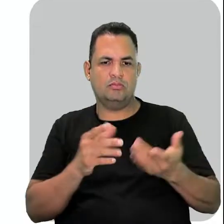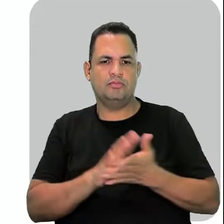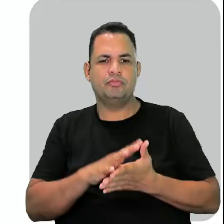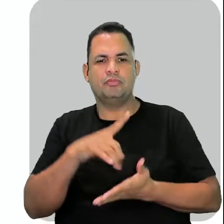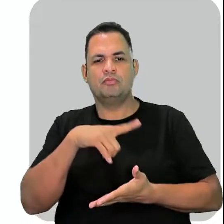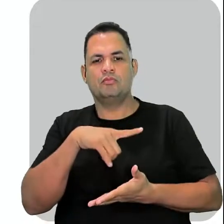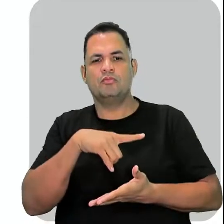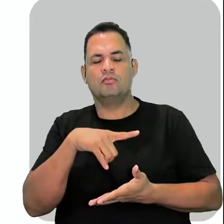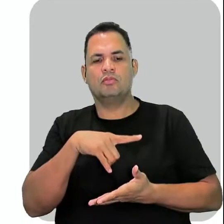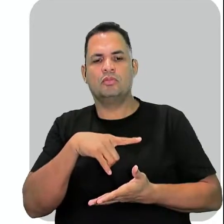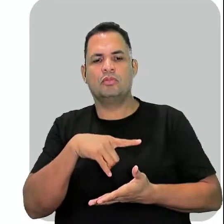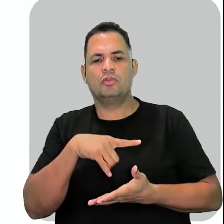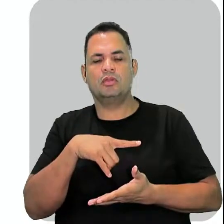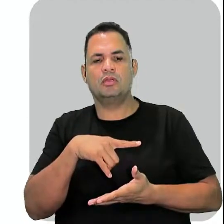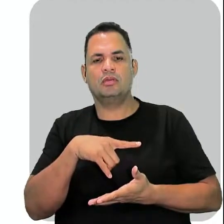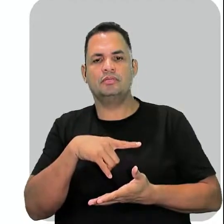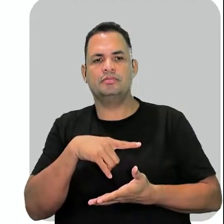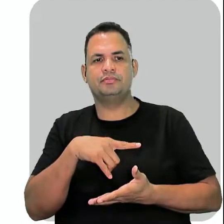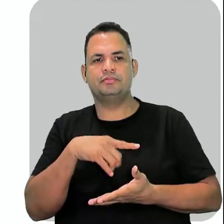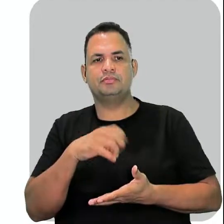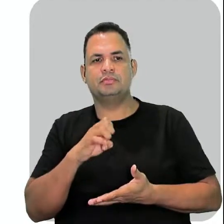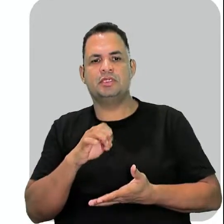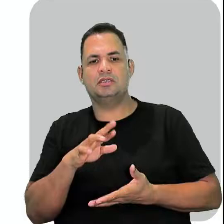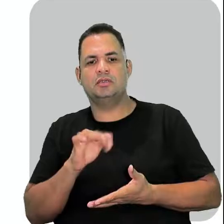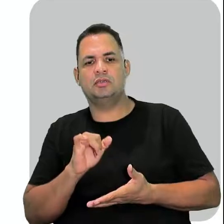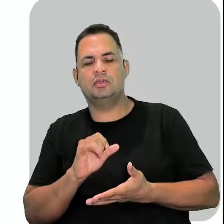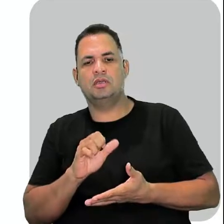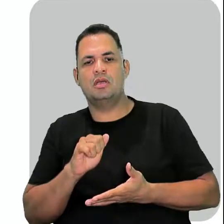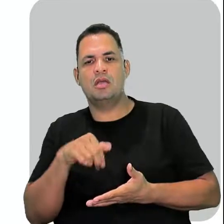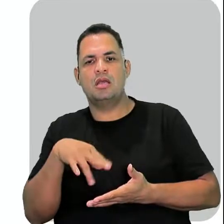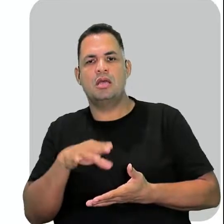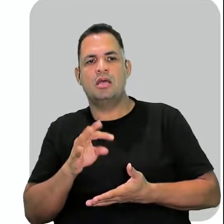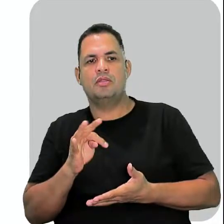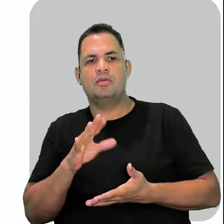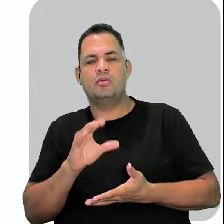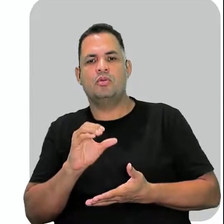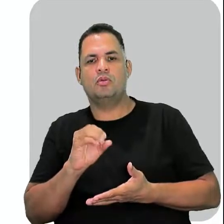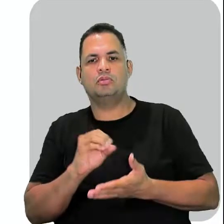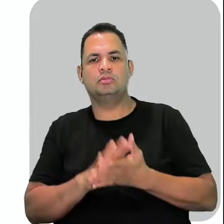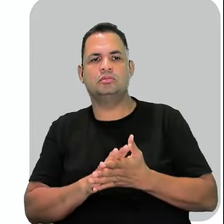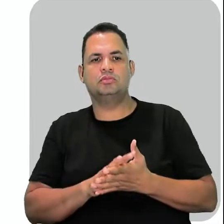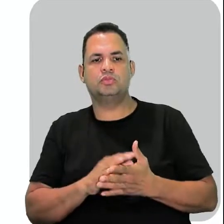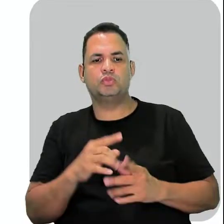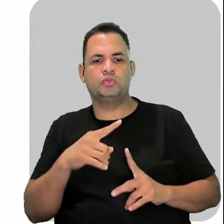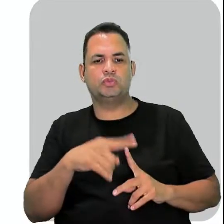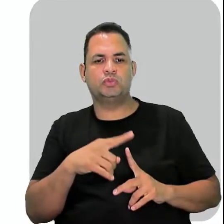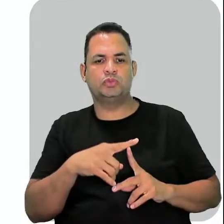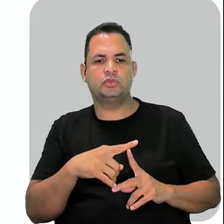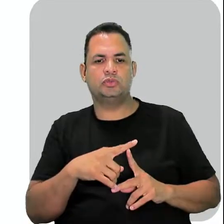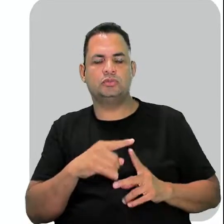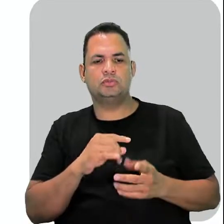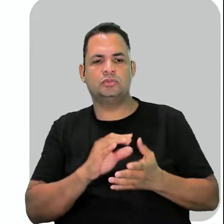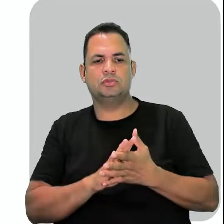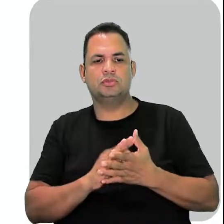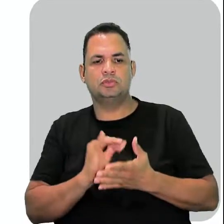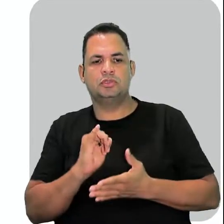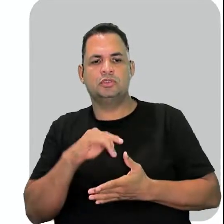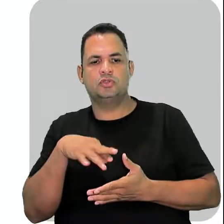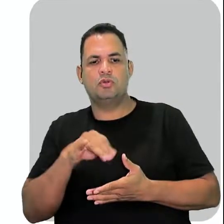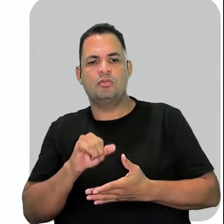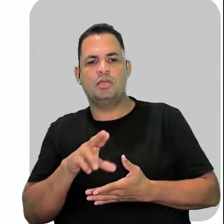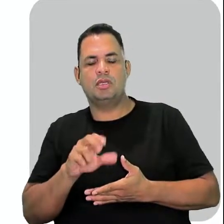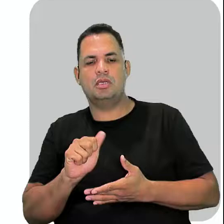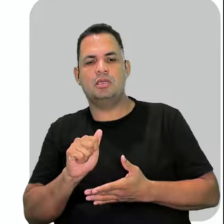nós temos a posição dos heteroátomos. Então, são os tipos de isomeria. Eles vão ter a